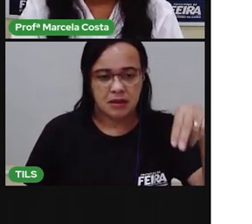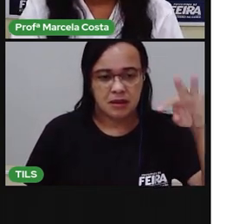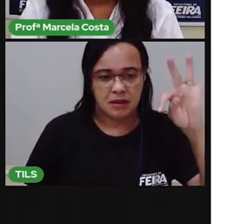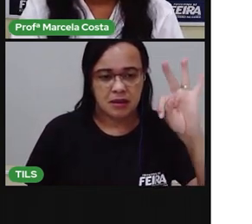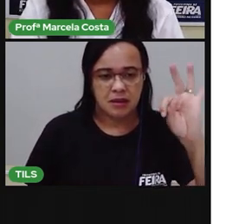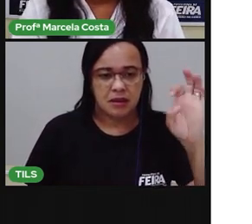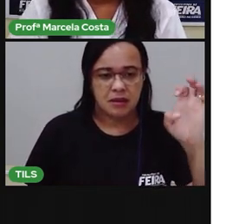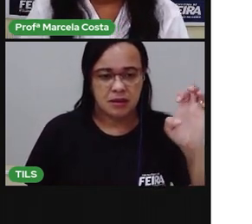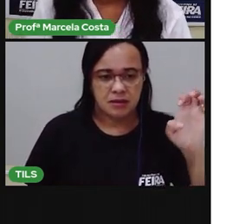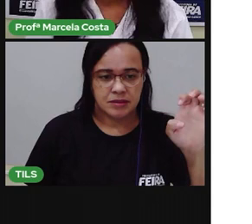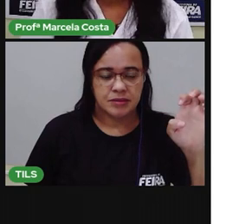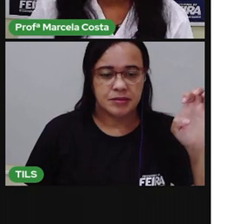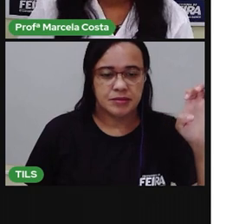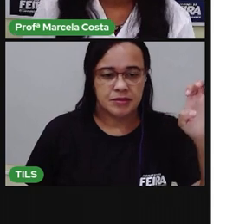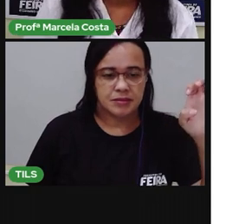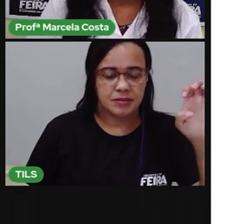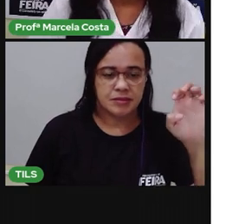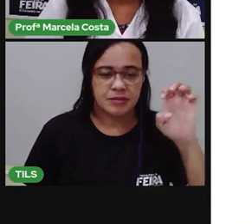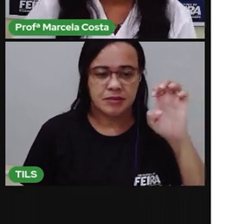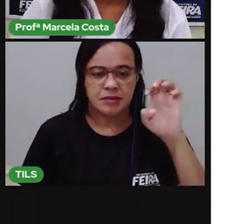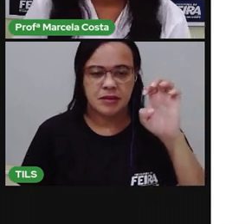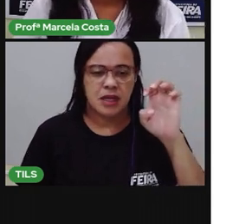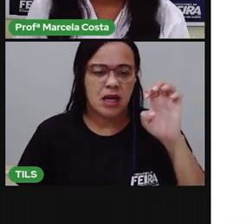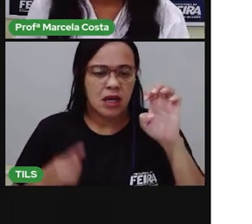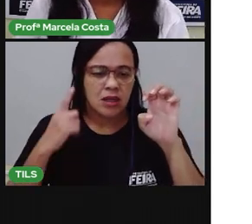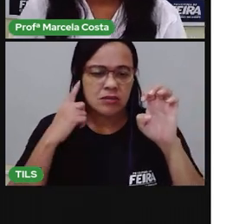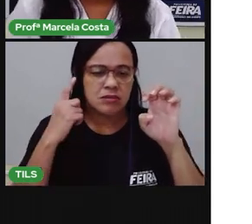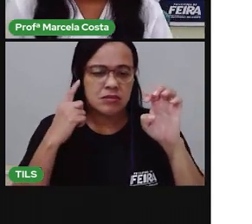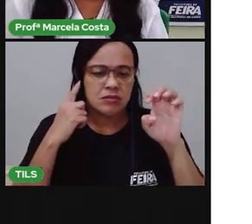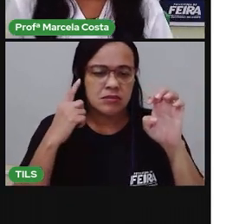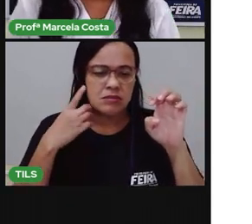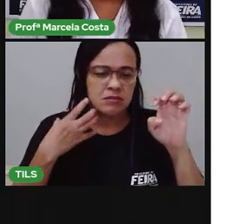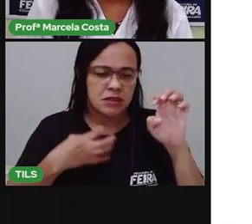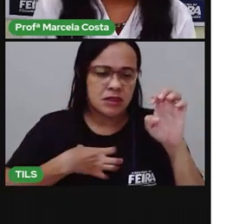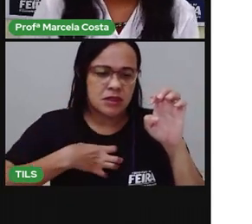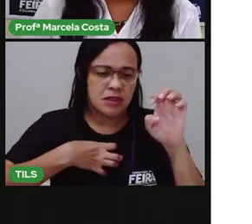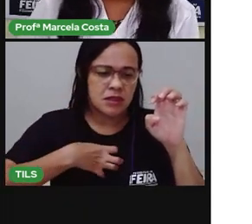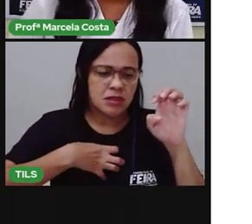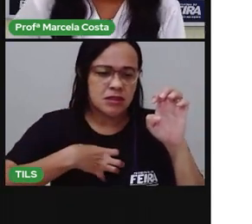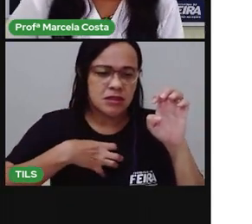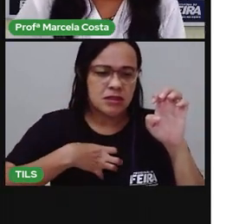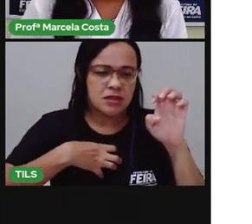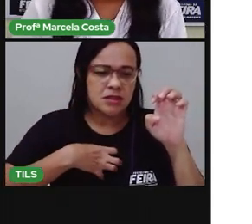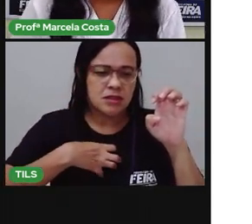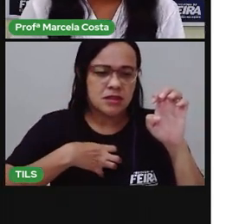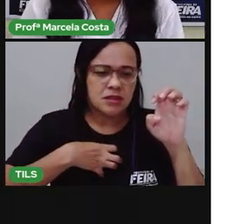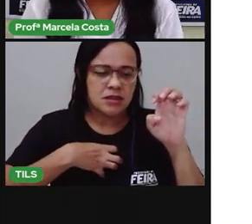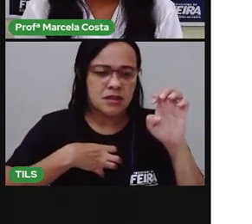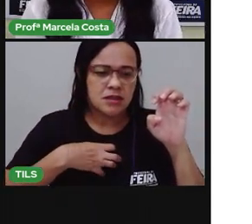amaciante. Qual é o som inicial que você escuta quando eu falo o nome desse produto?